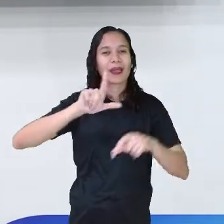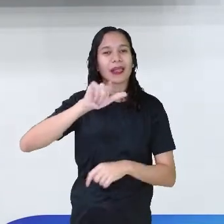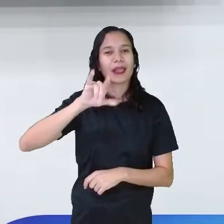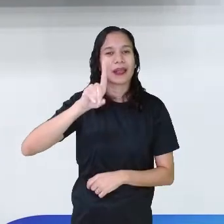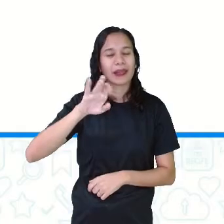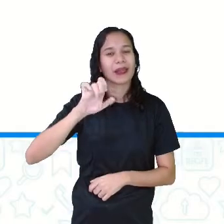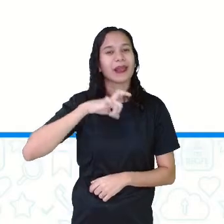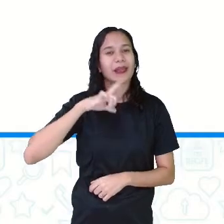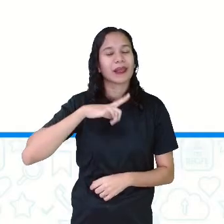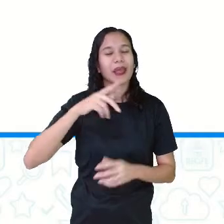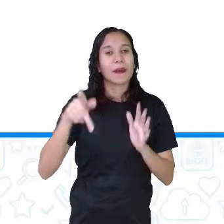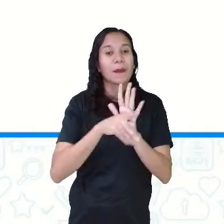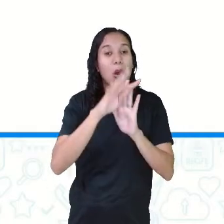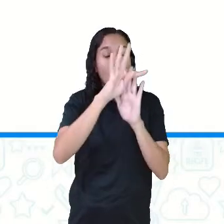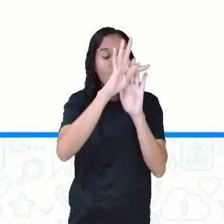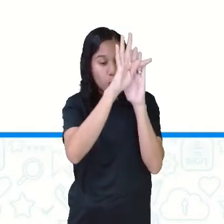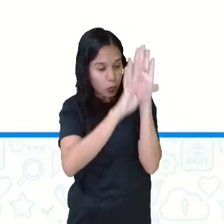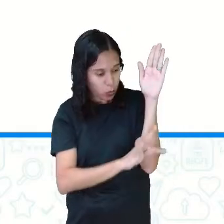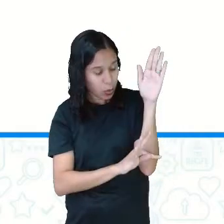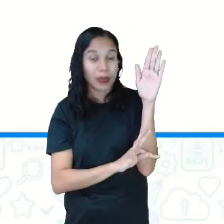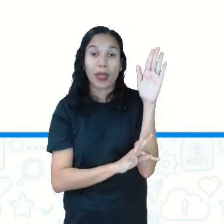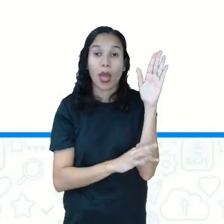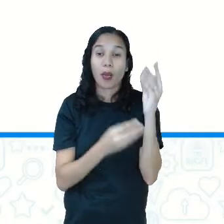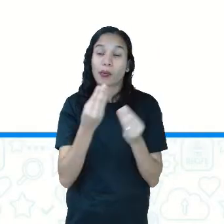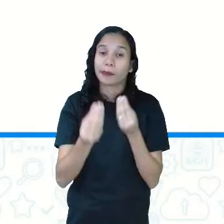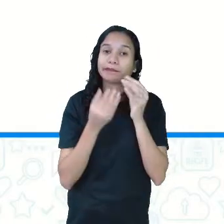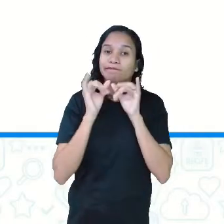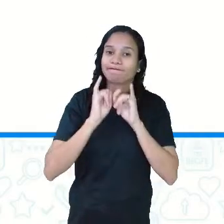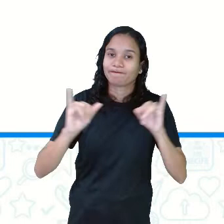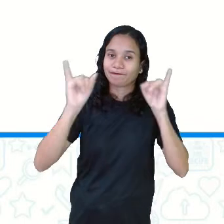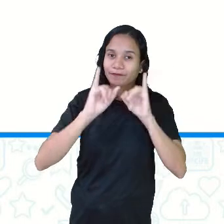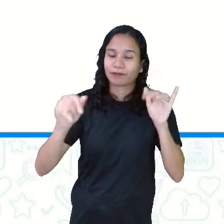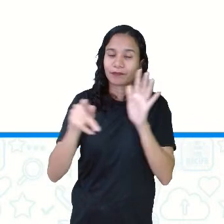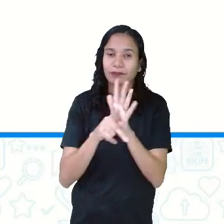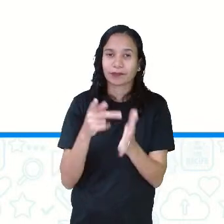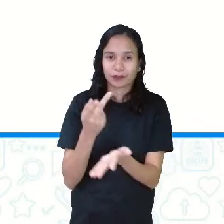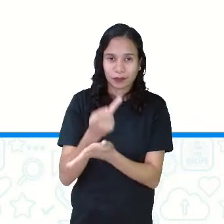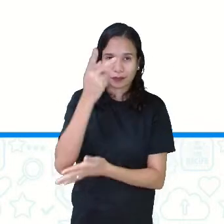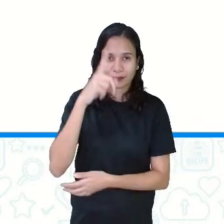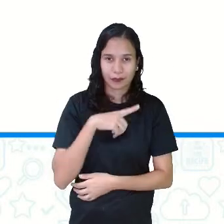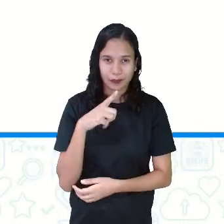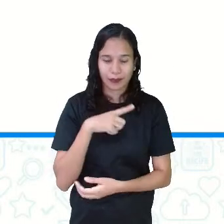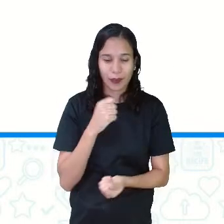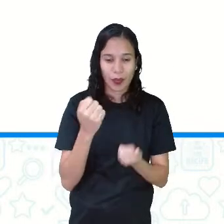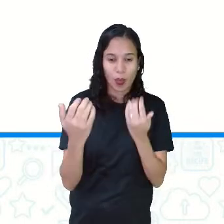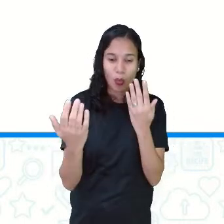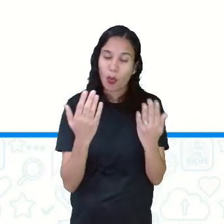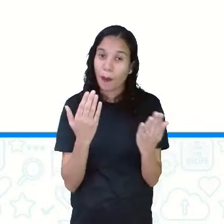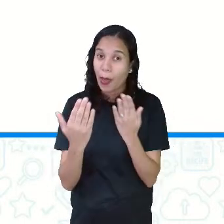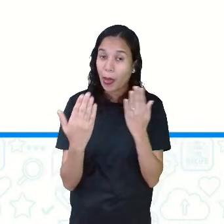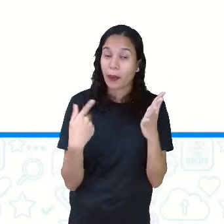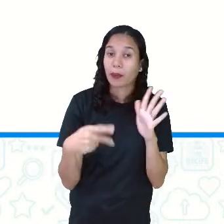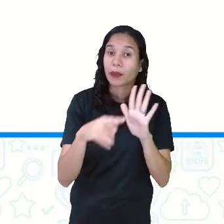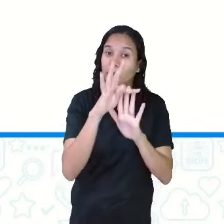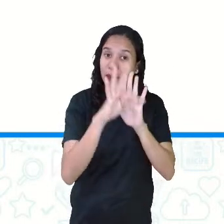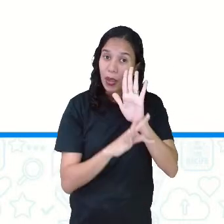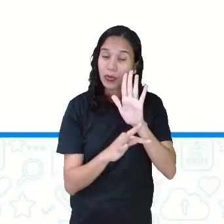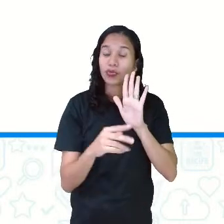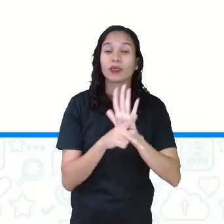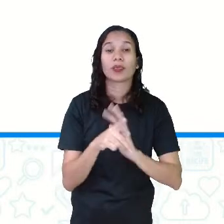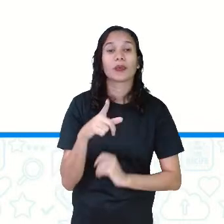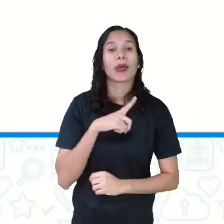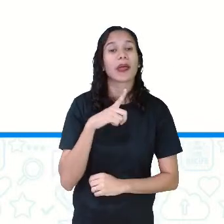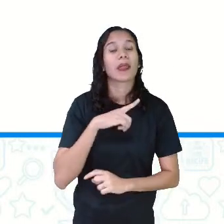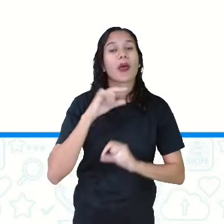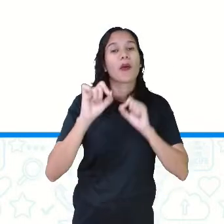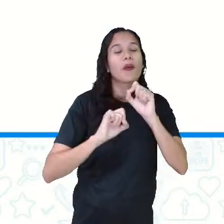do texto, que aí sim, vem as demais informações sobre o fato. Comparando com o texto dissertativo, seria o